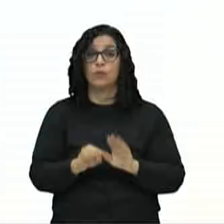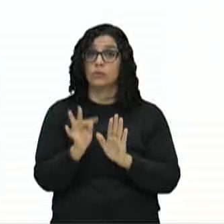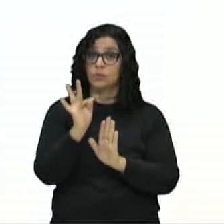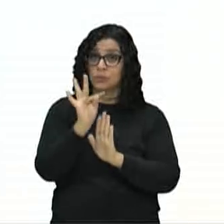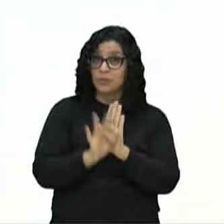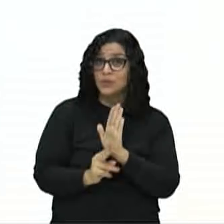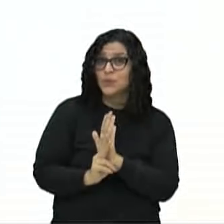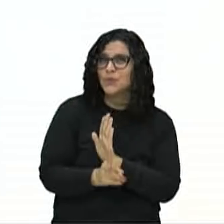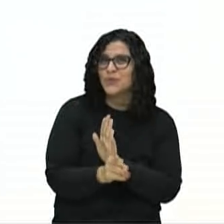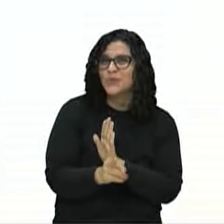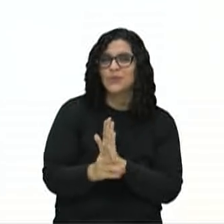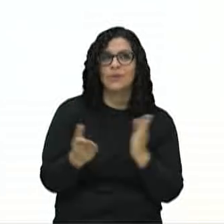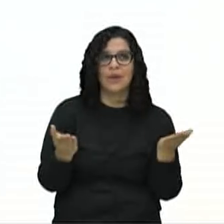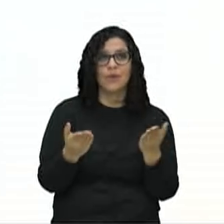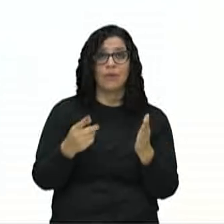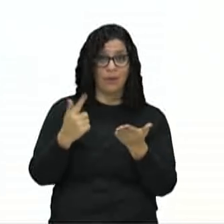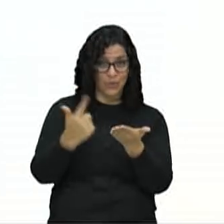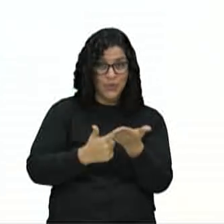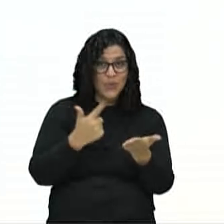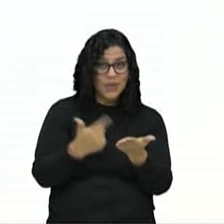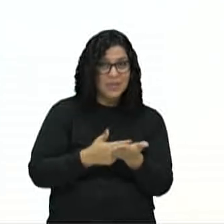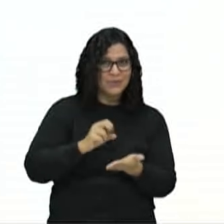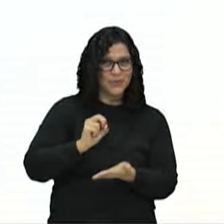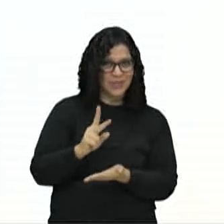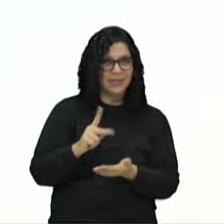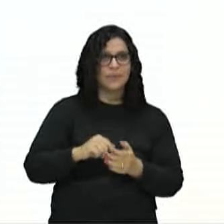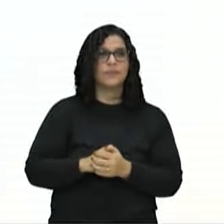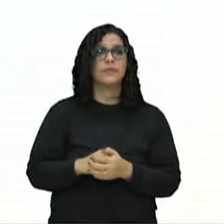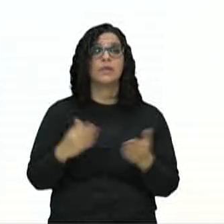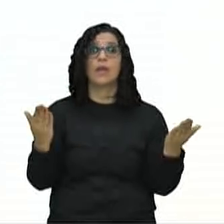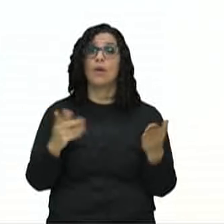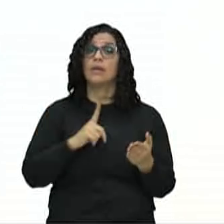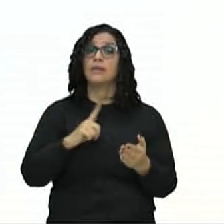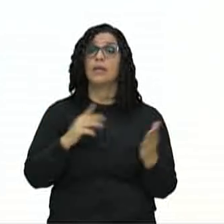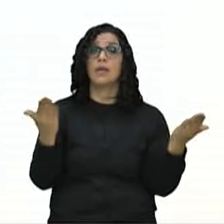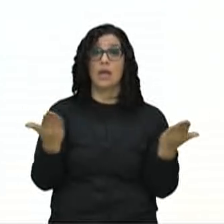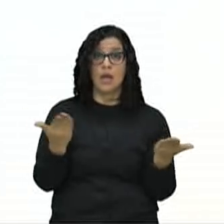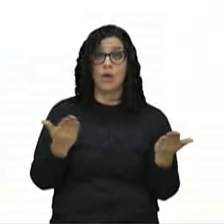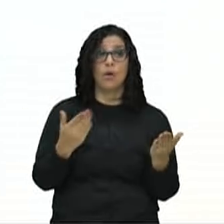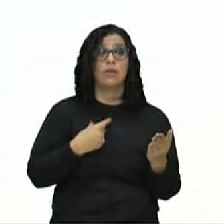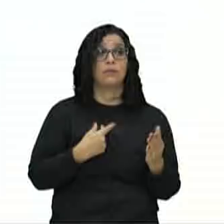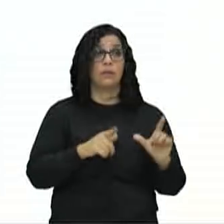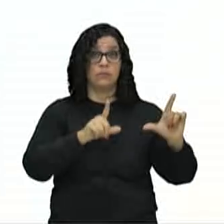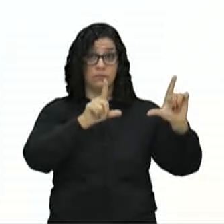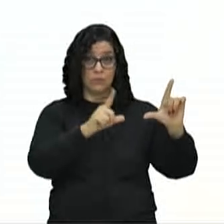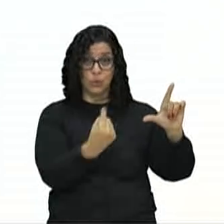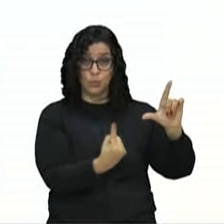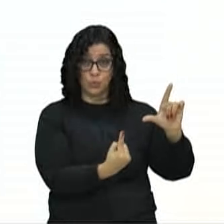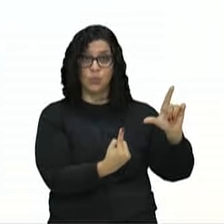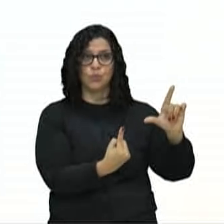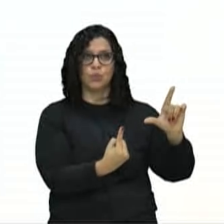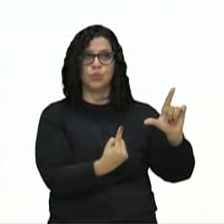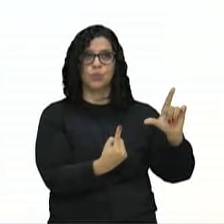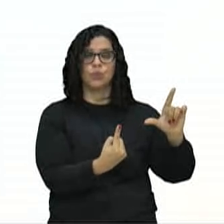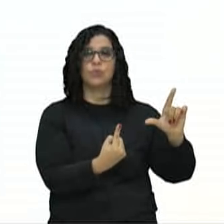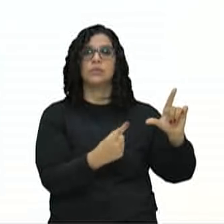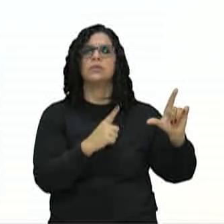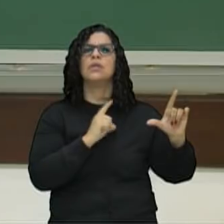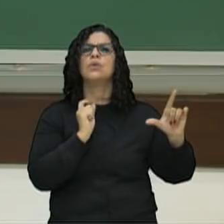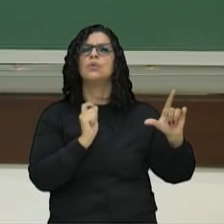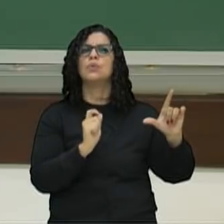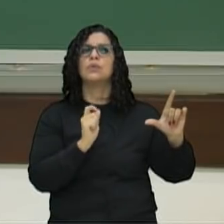continua lá no livro, ok? Nós temos nesse fragmento